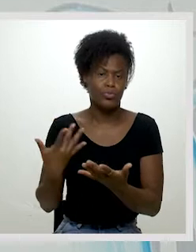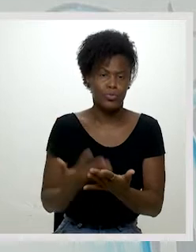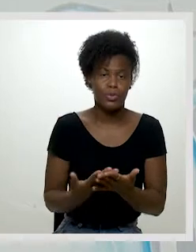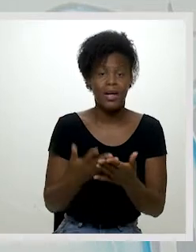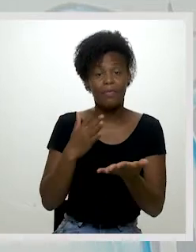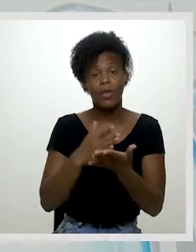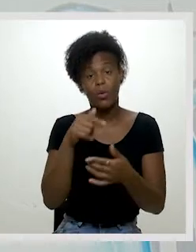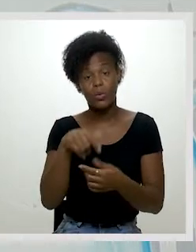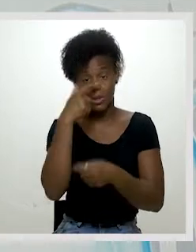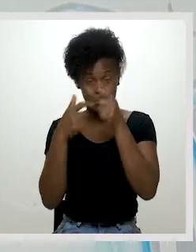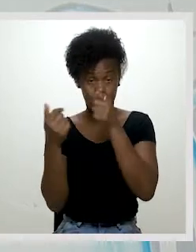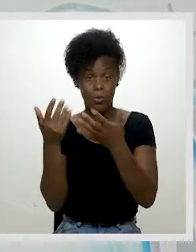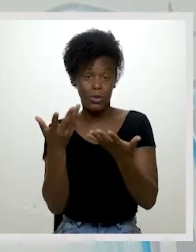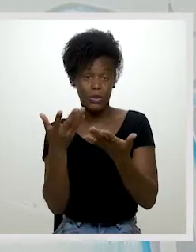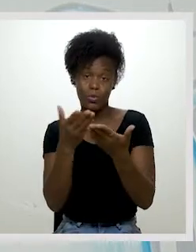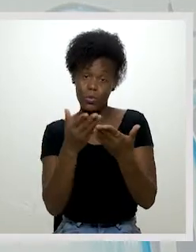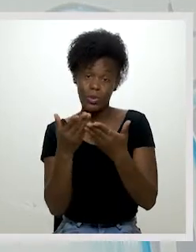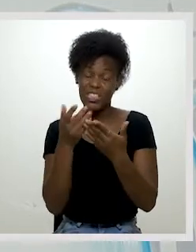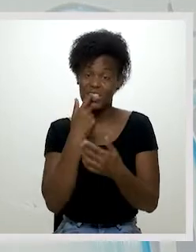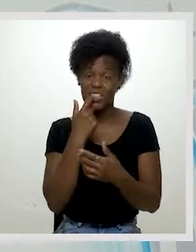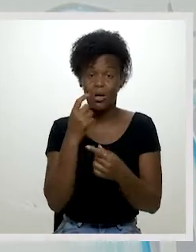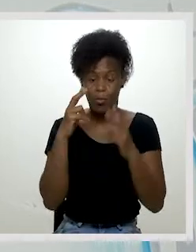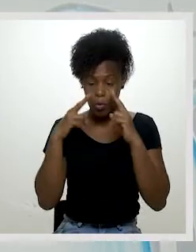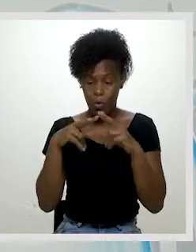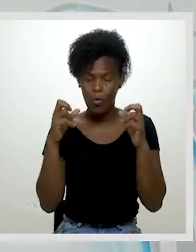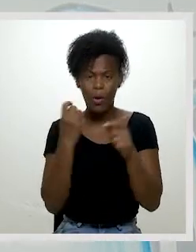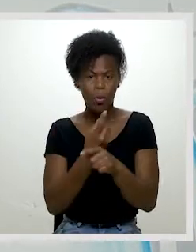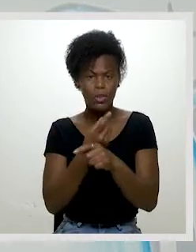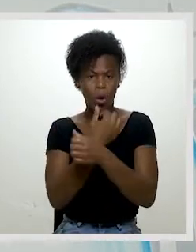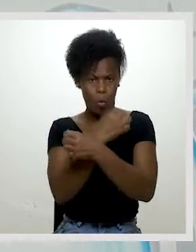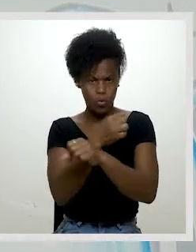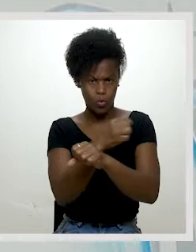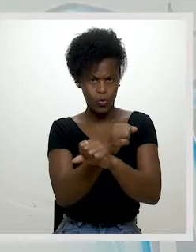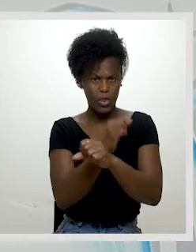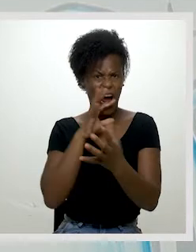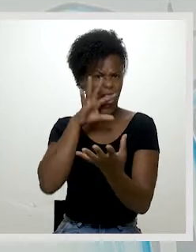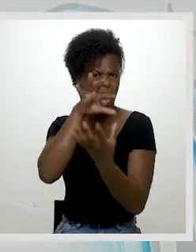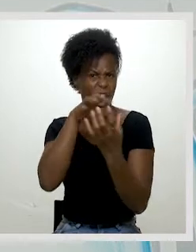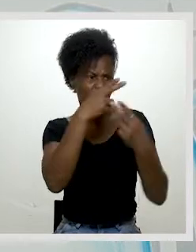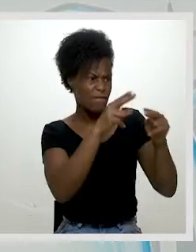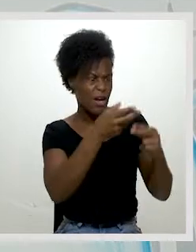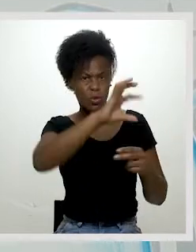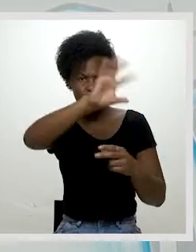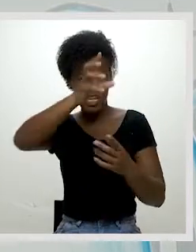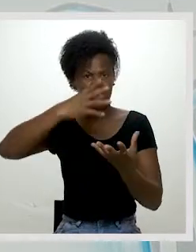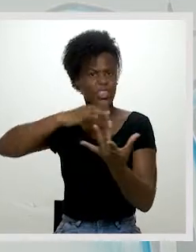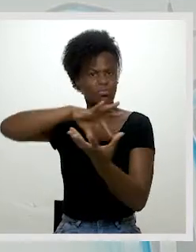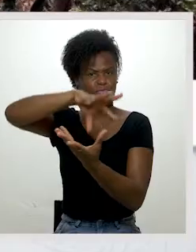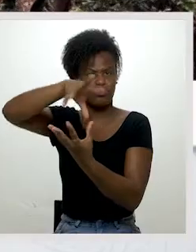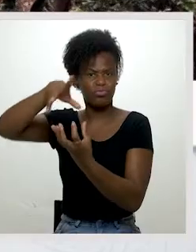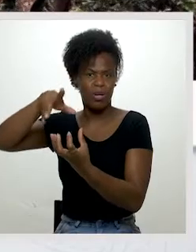sofrendo. Até hoje os geólogos encontram restos de dinossauros em vários países, né? Em vários